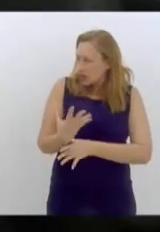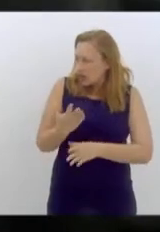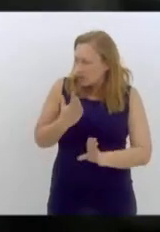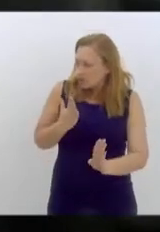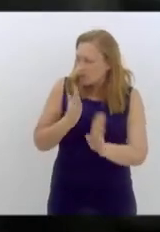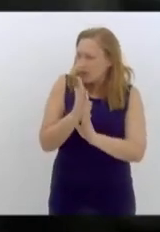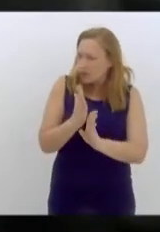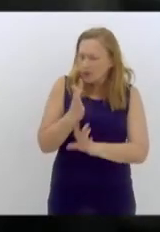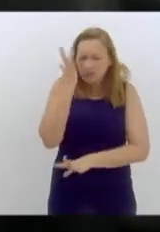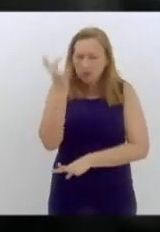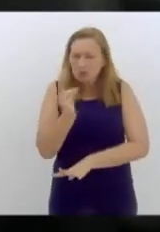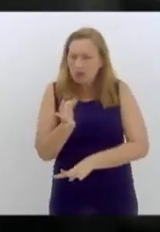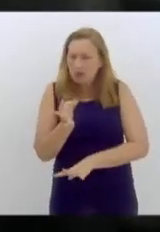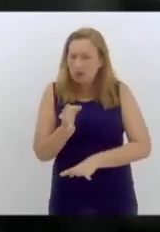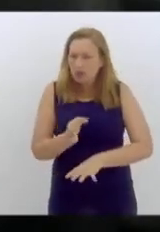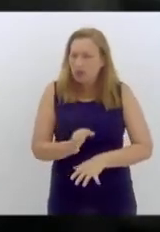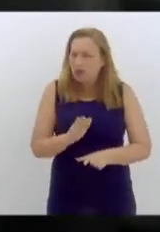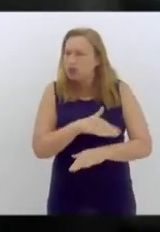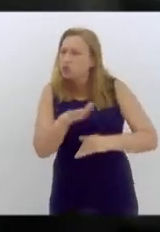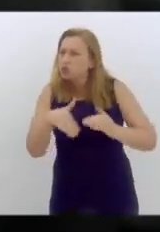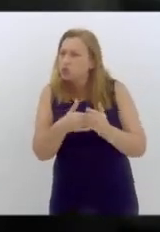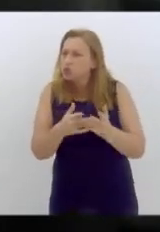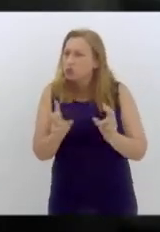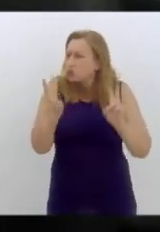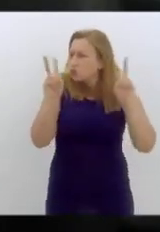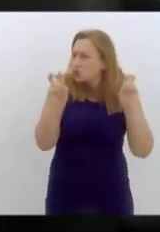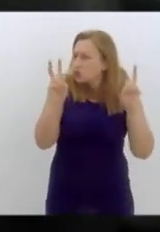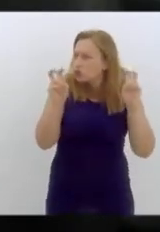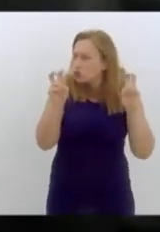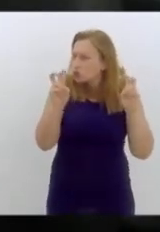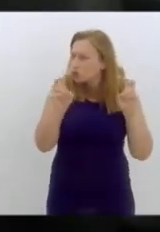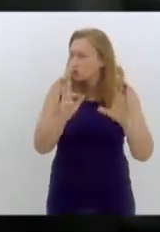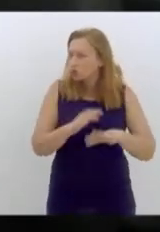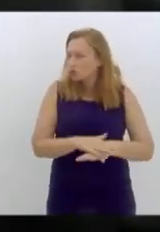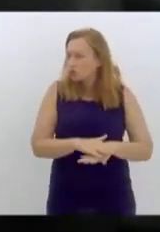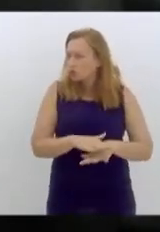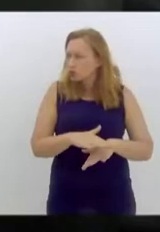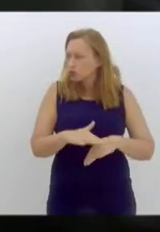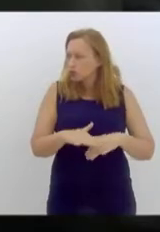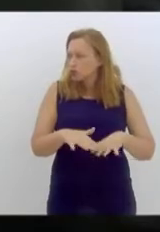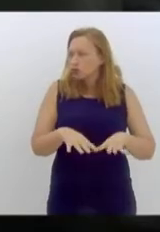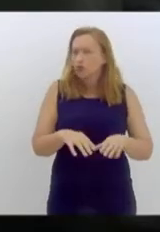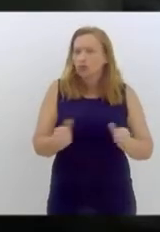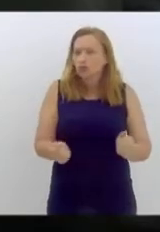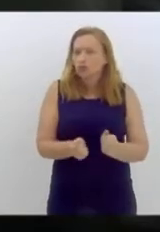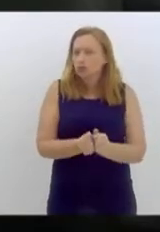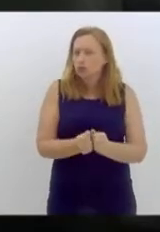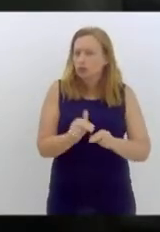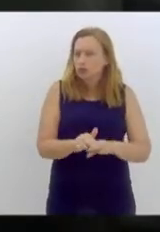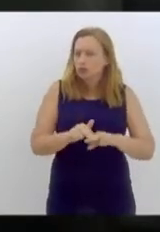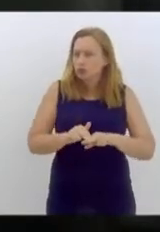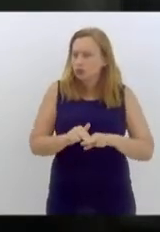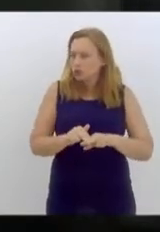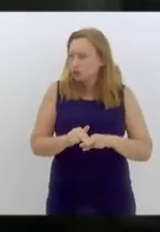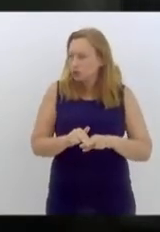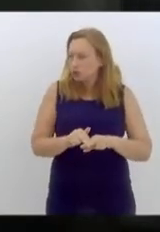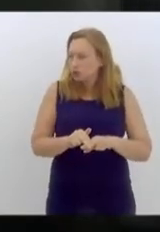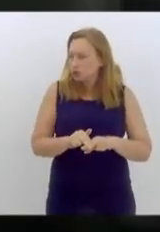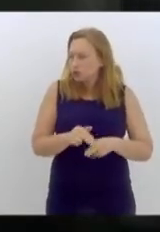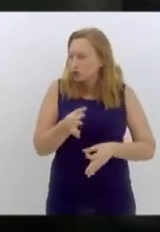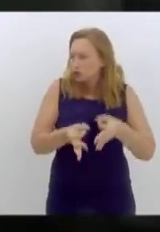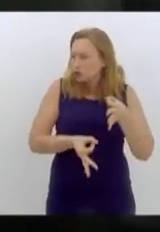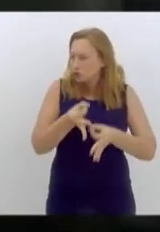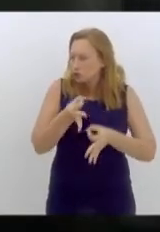não sabe de todas as questões envolvidas e, por esse motivo, pretendemos, de forma